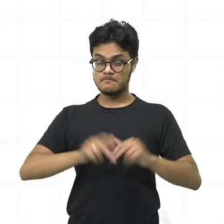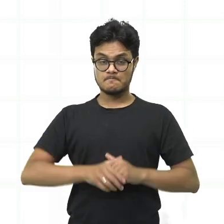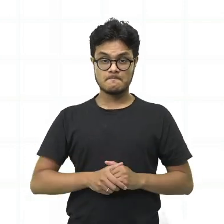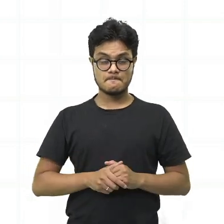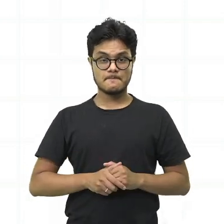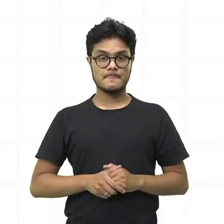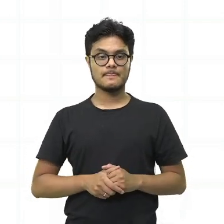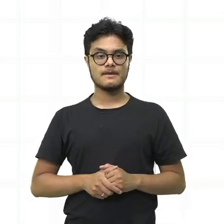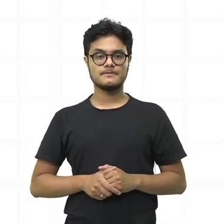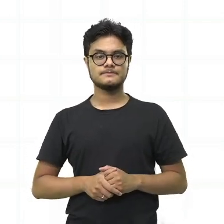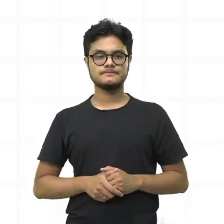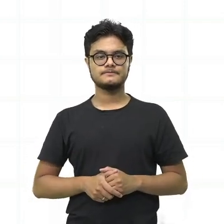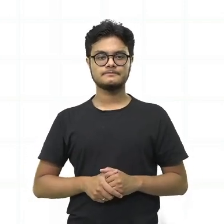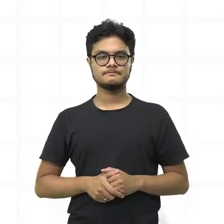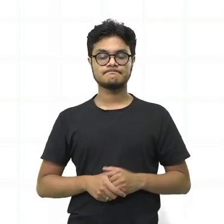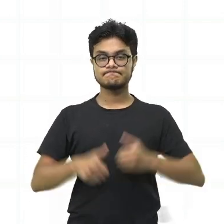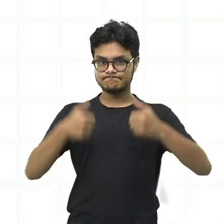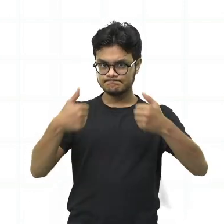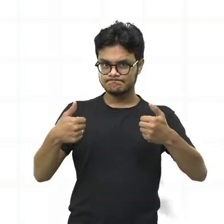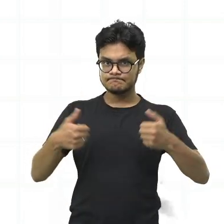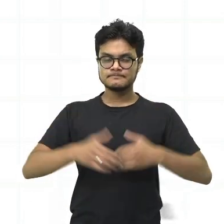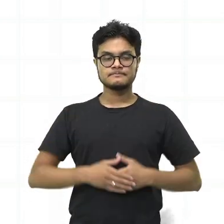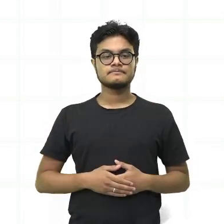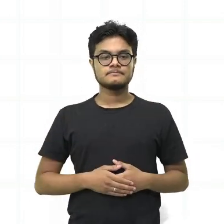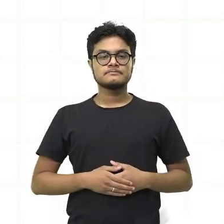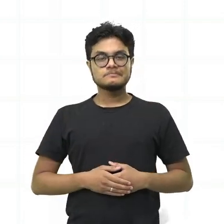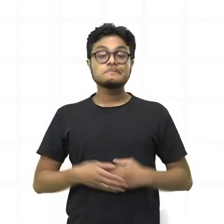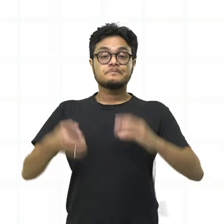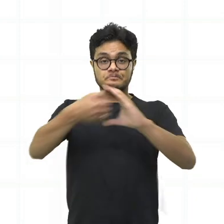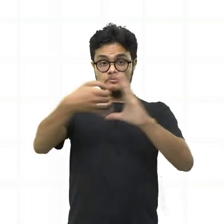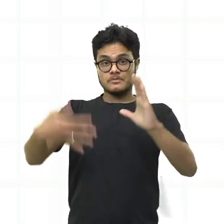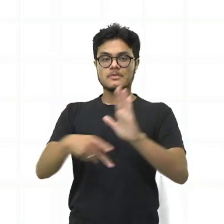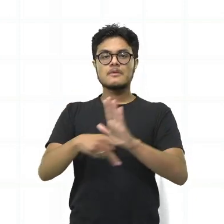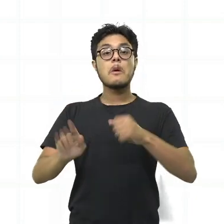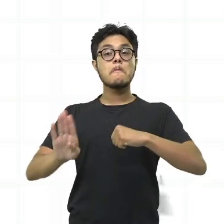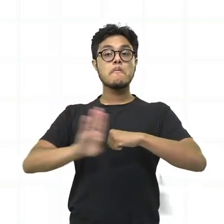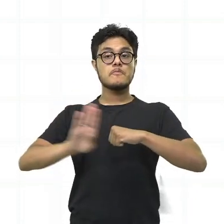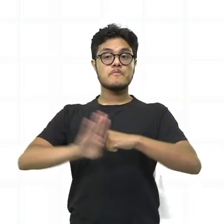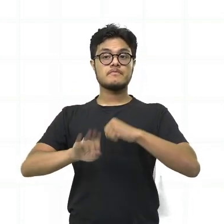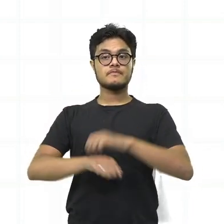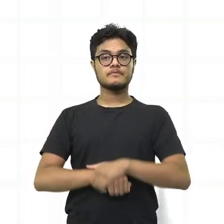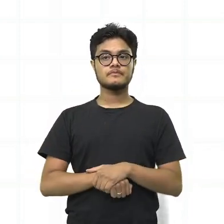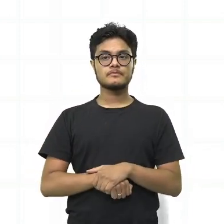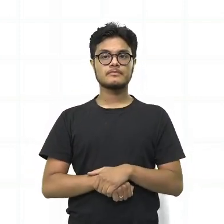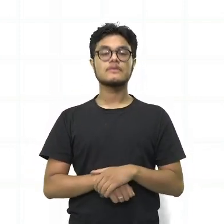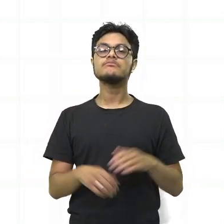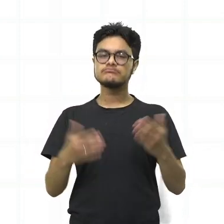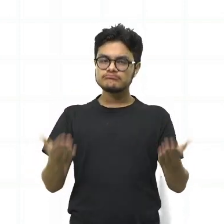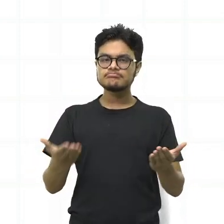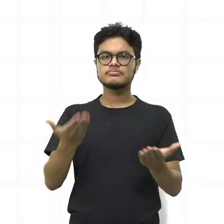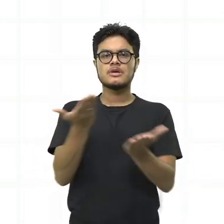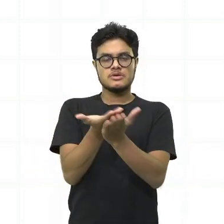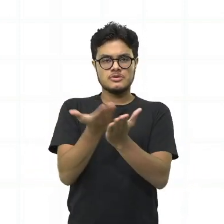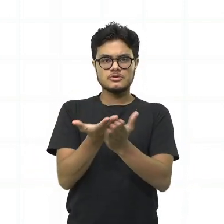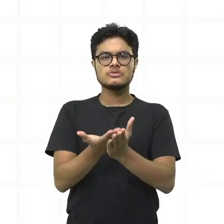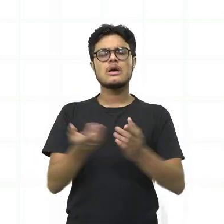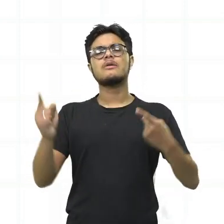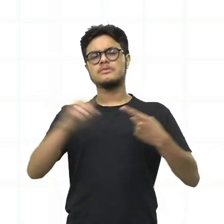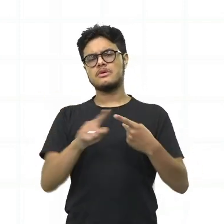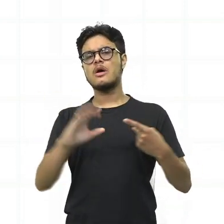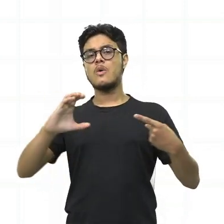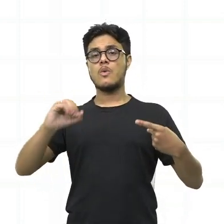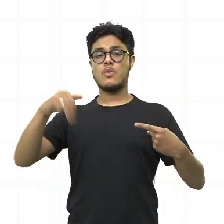Ok? Entendido até aqui, pessoal? A classificação do nosso substantivo. Então, nós já vimos aí